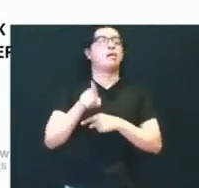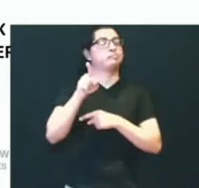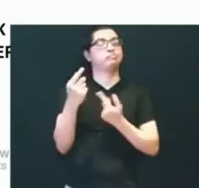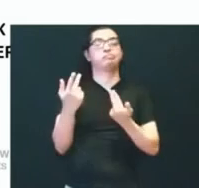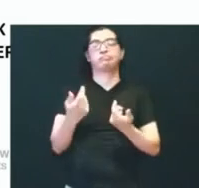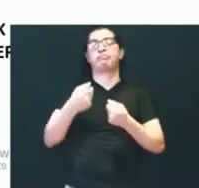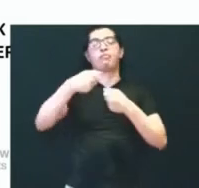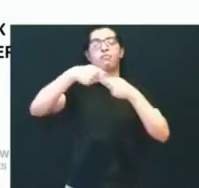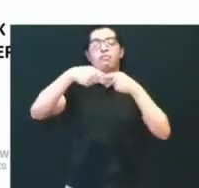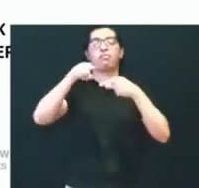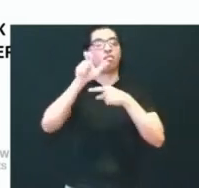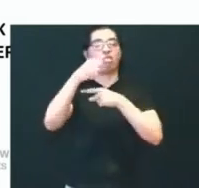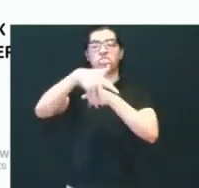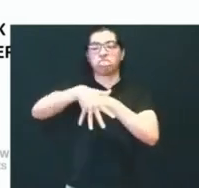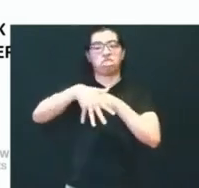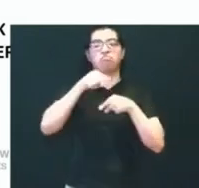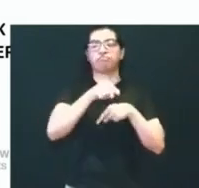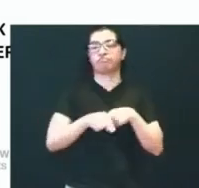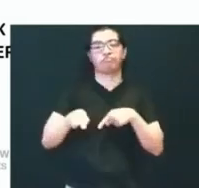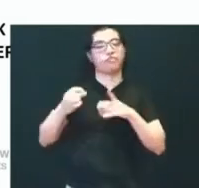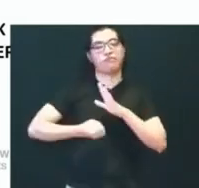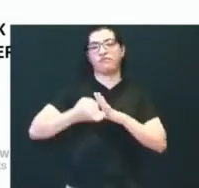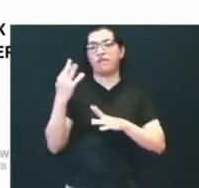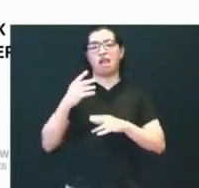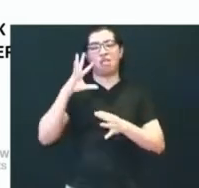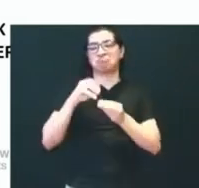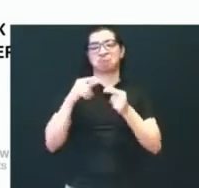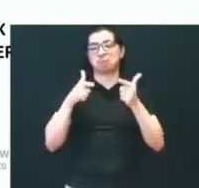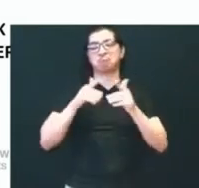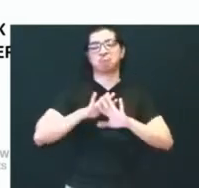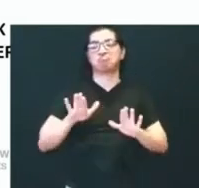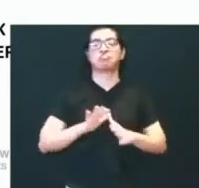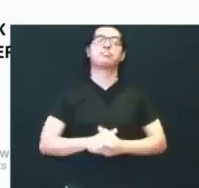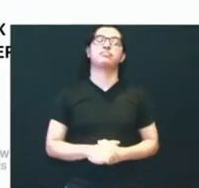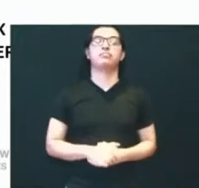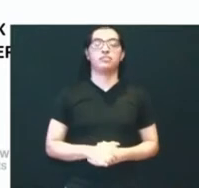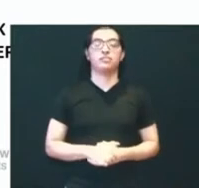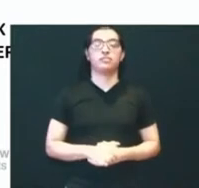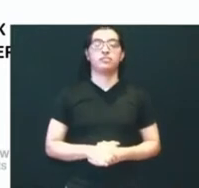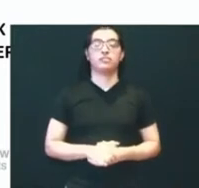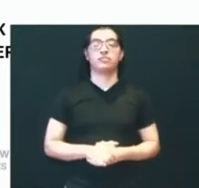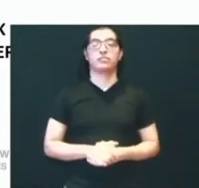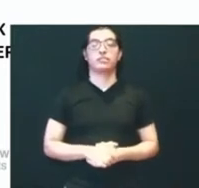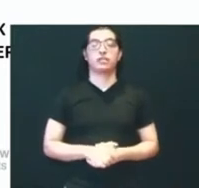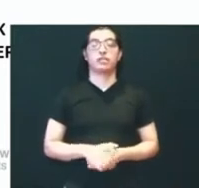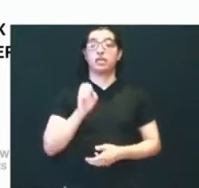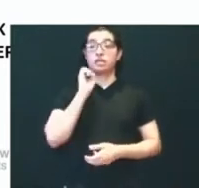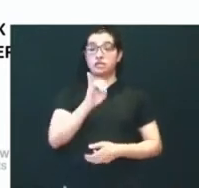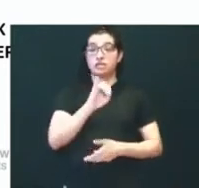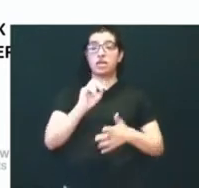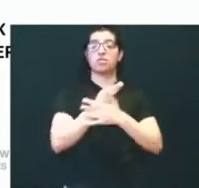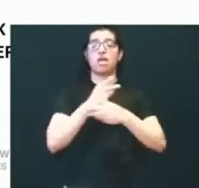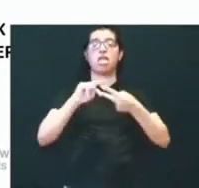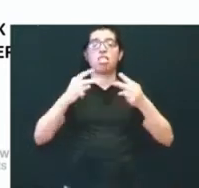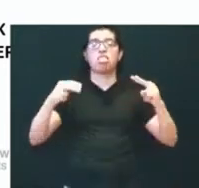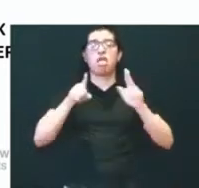leucemia linfóide aguda, mas de uma maneira geral é assim que a gente define. E se essa lesão acontece